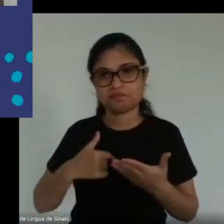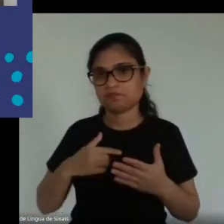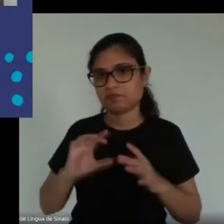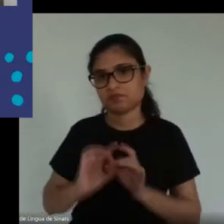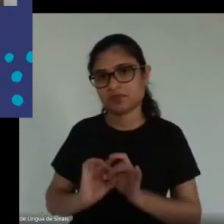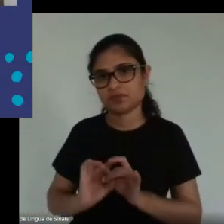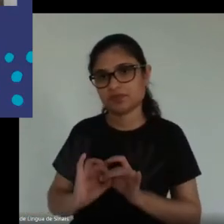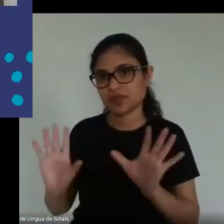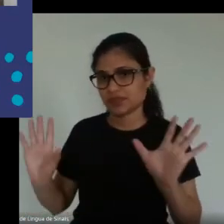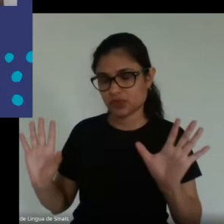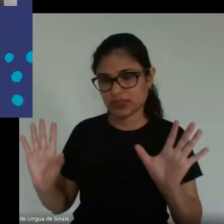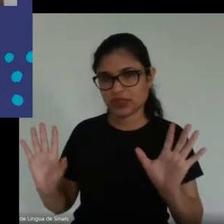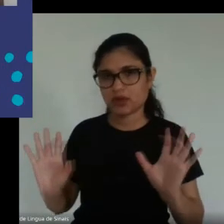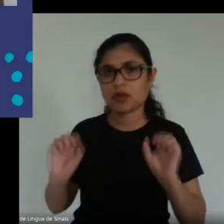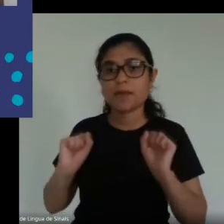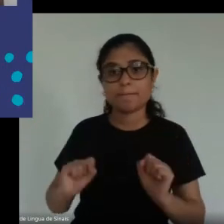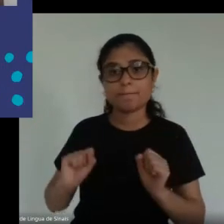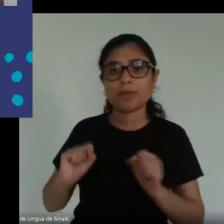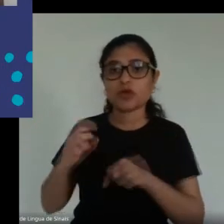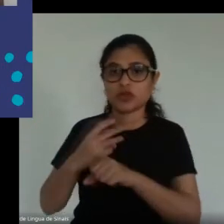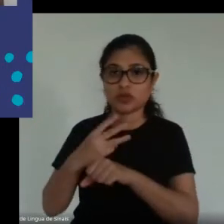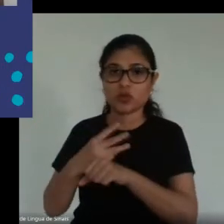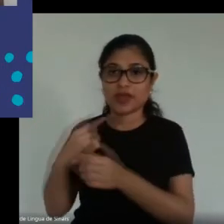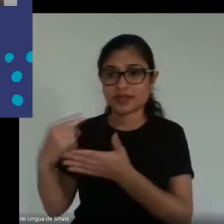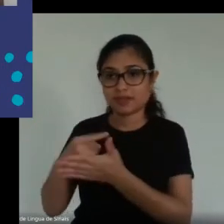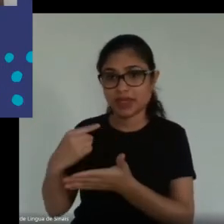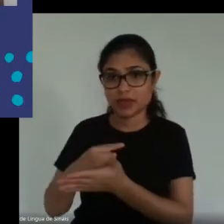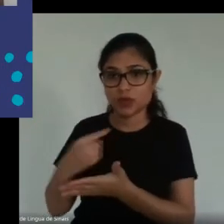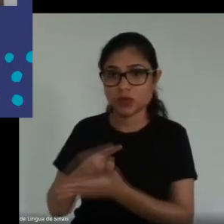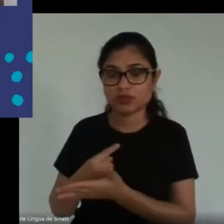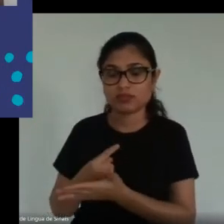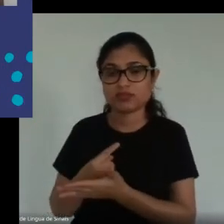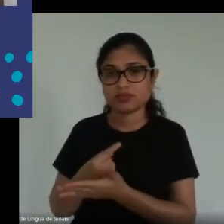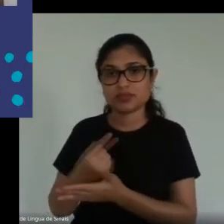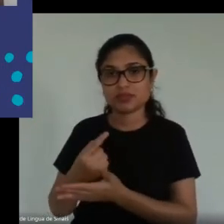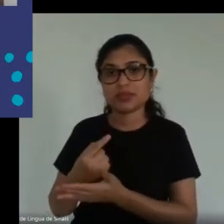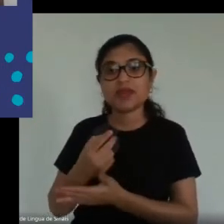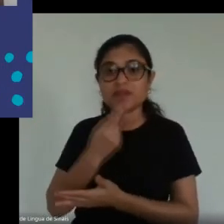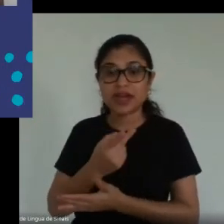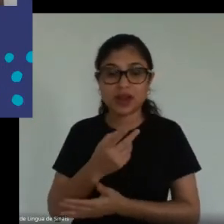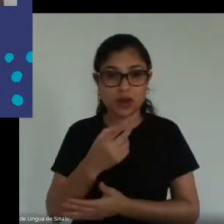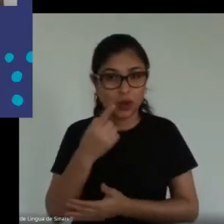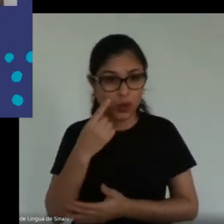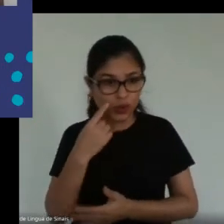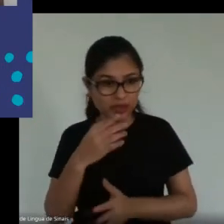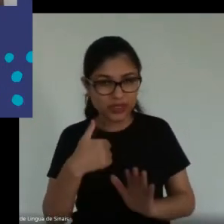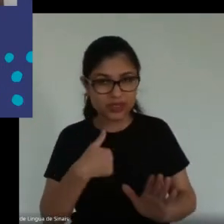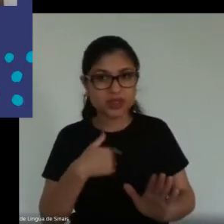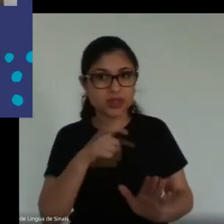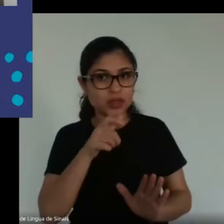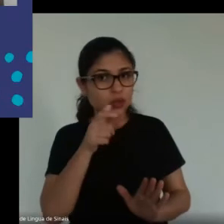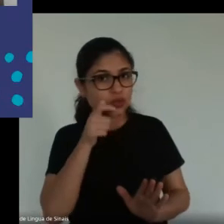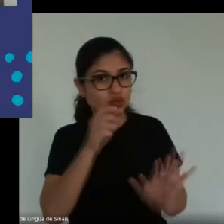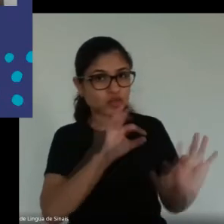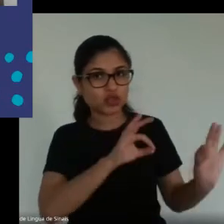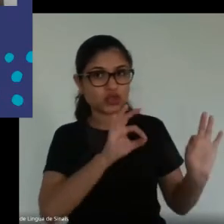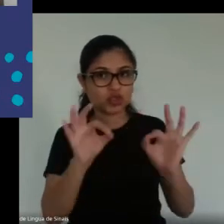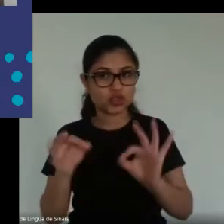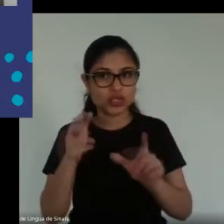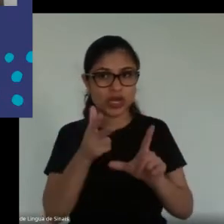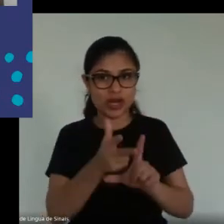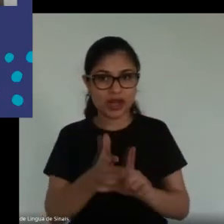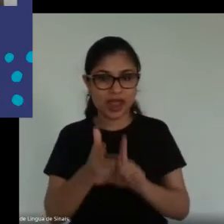eu estou à disposição. Manda perguntas no WhatsApp, fala, eu assisti a live e eu gostaria de estar